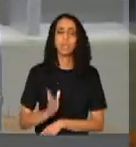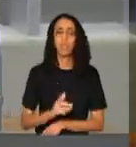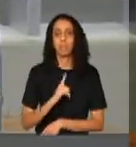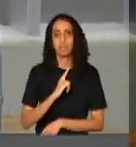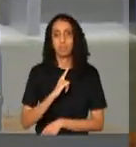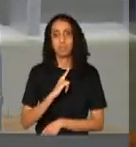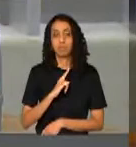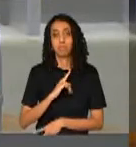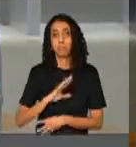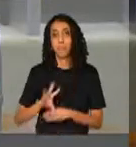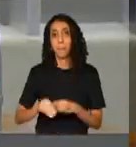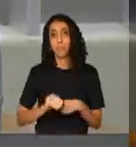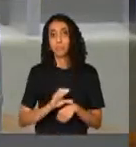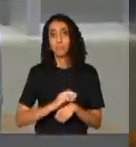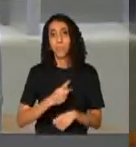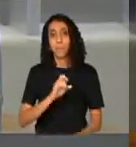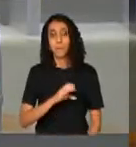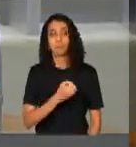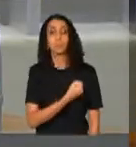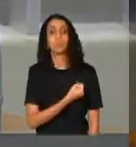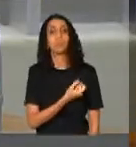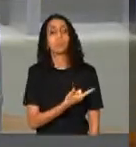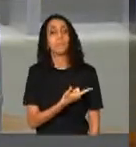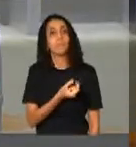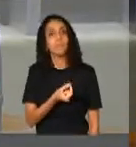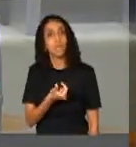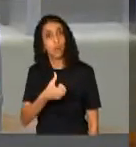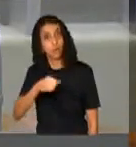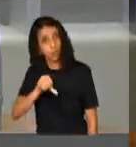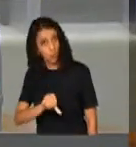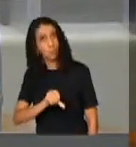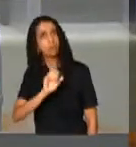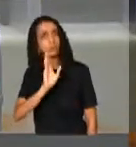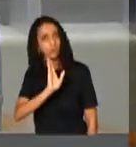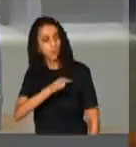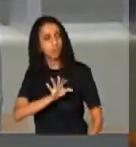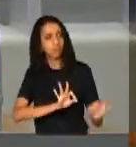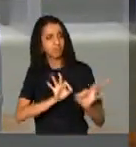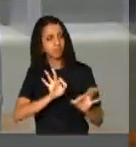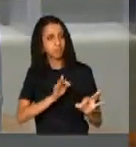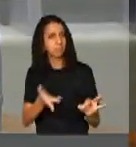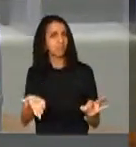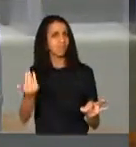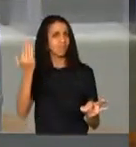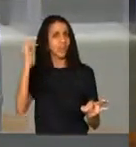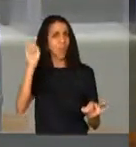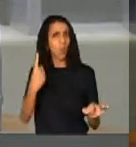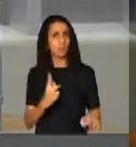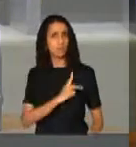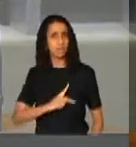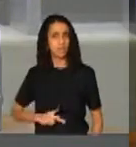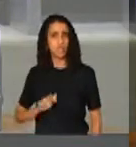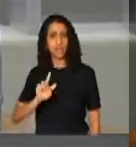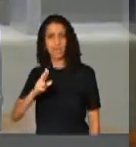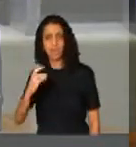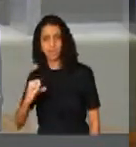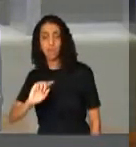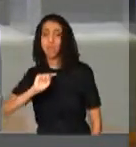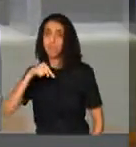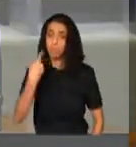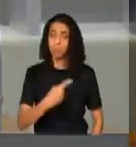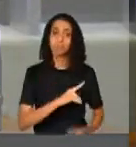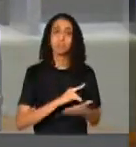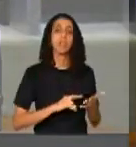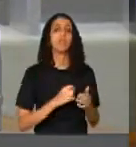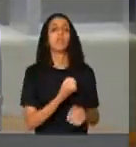emenda constitucional de número 2098 promoveu ajustes no governo Fernando Henrique Cardoso. A emenda 41